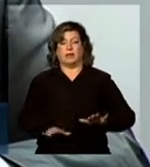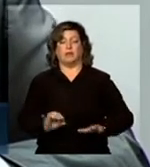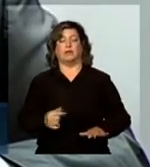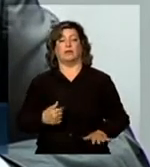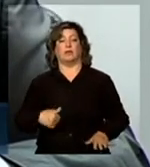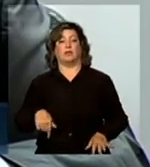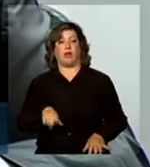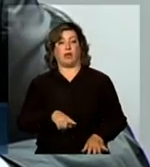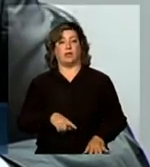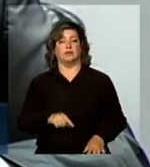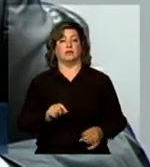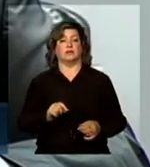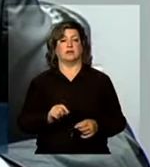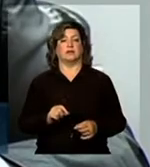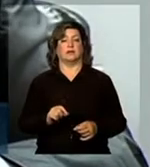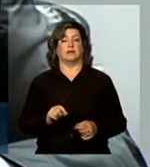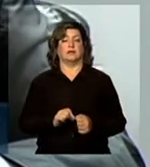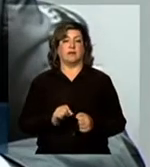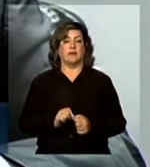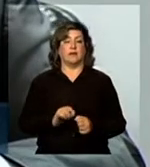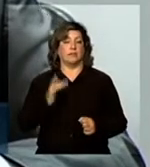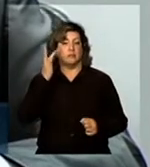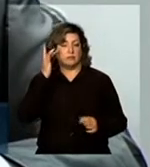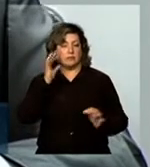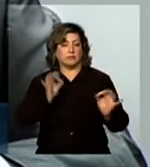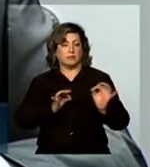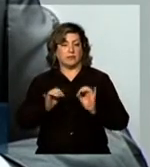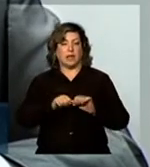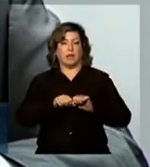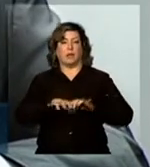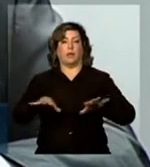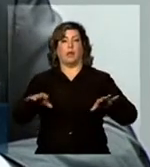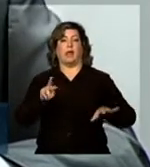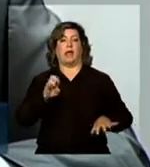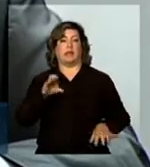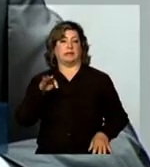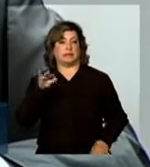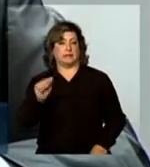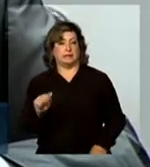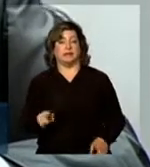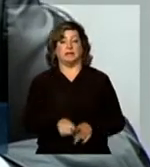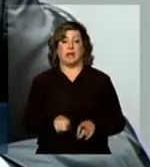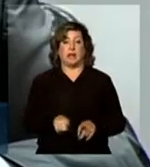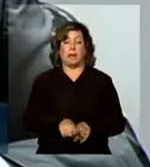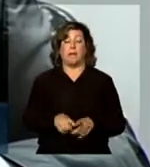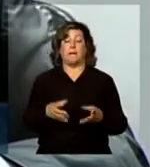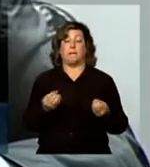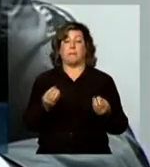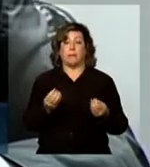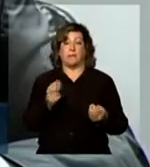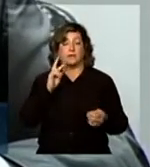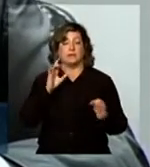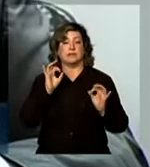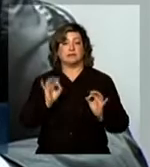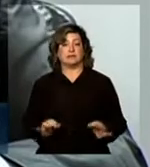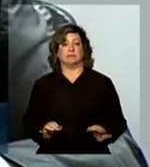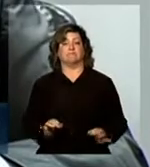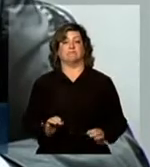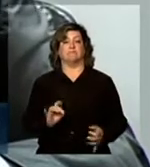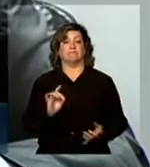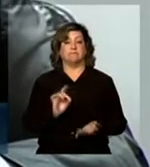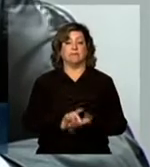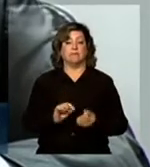nós fomos moderados na expansão da receita e muito realistas na despesa. Nós